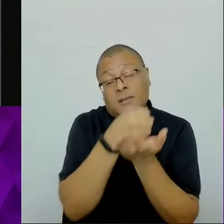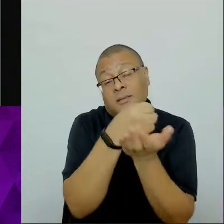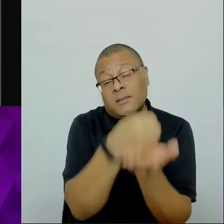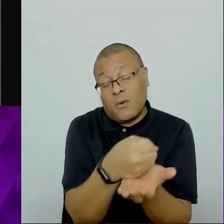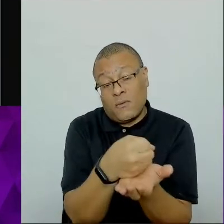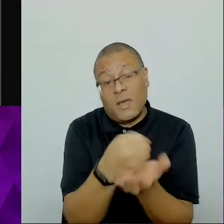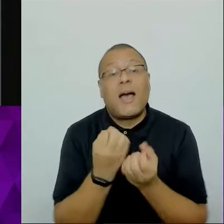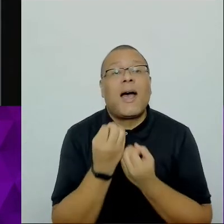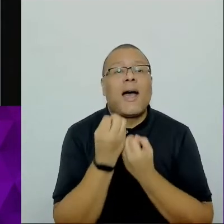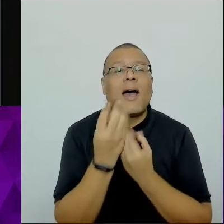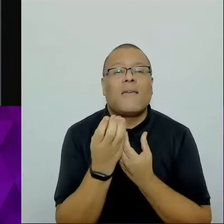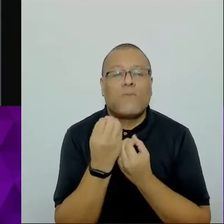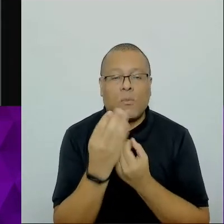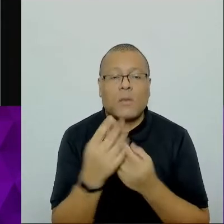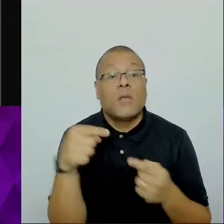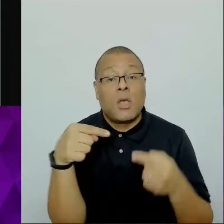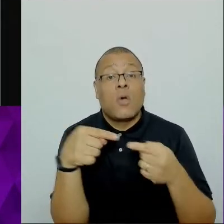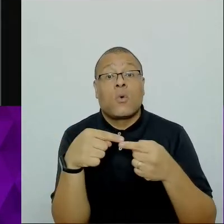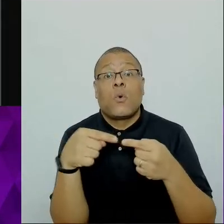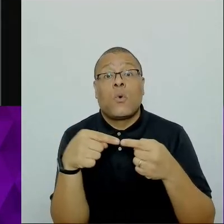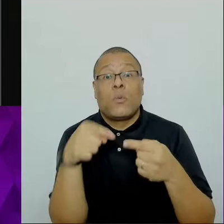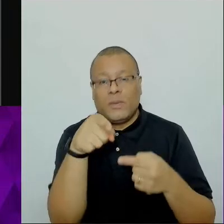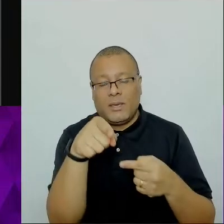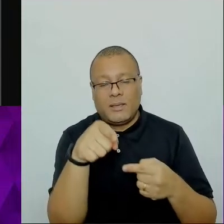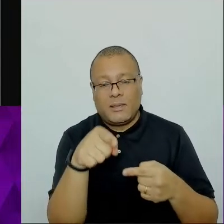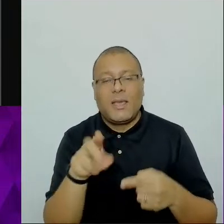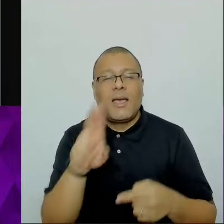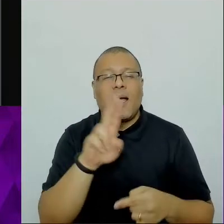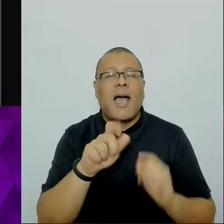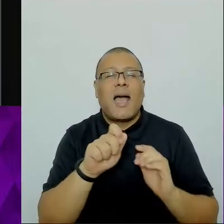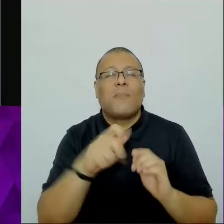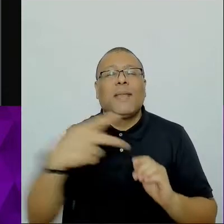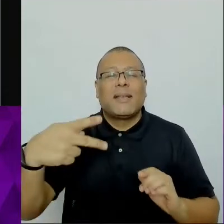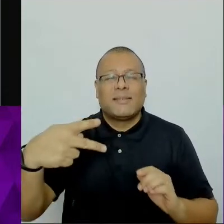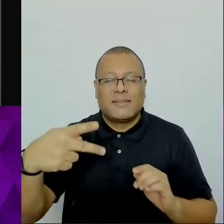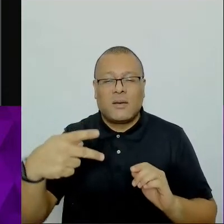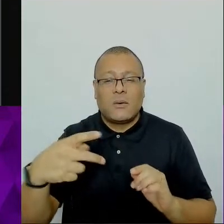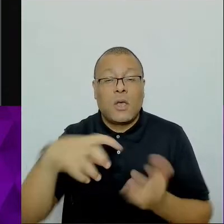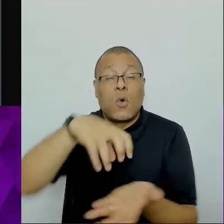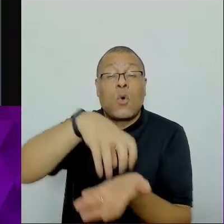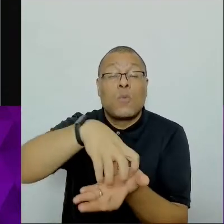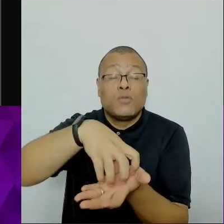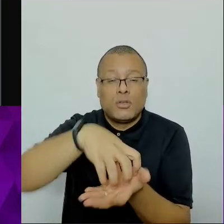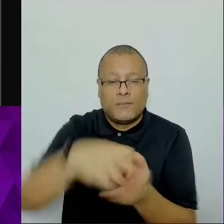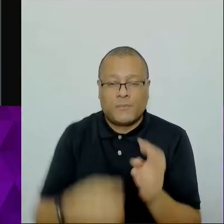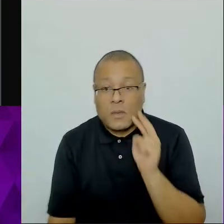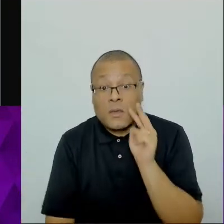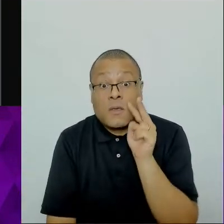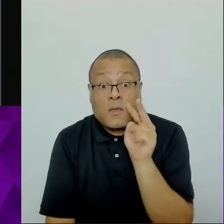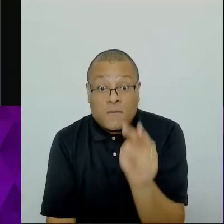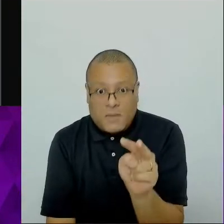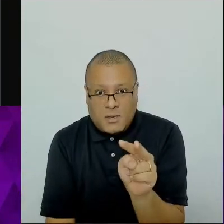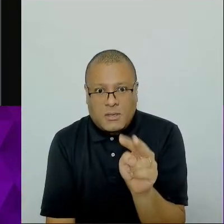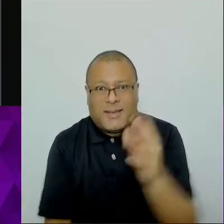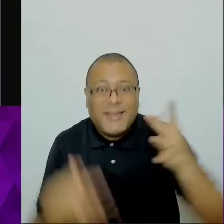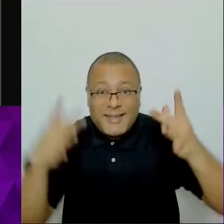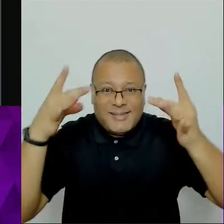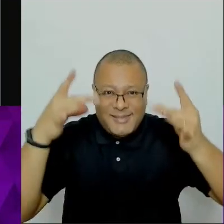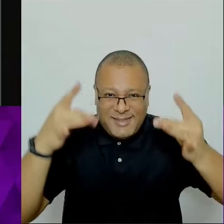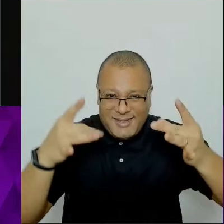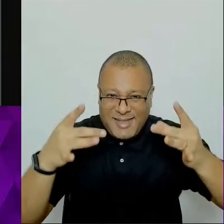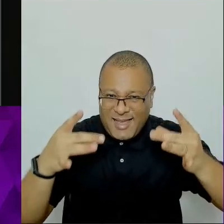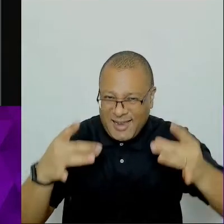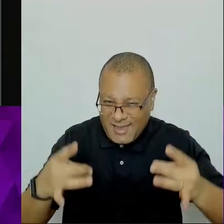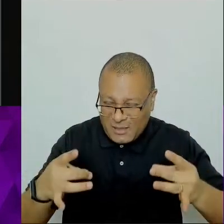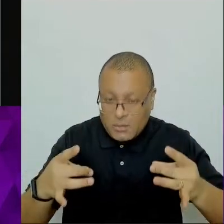usuário. Essa é o nosso application, esse é o nosso core. Repare que esse nosso core, ele